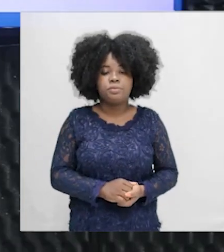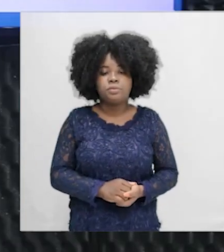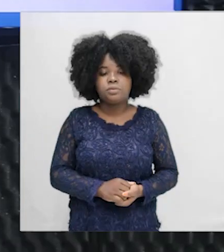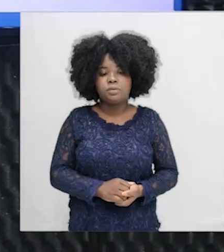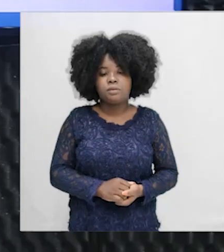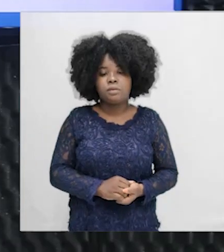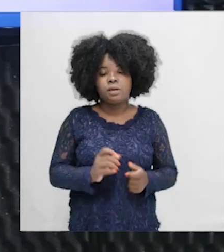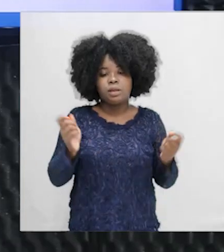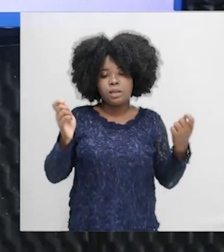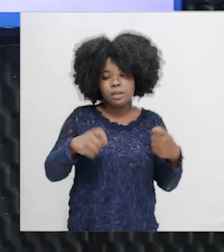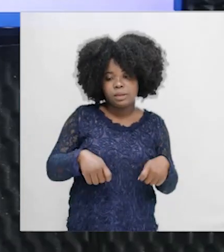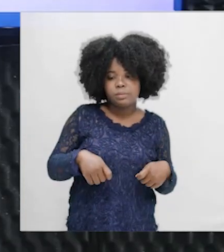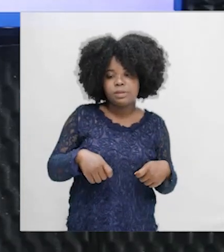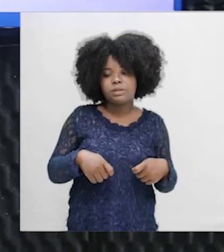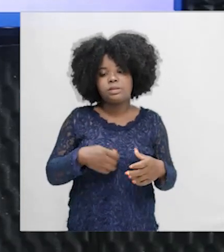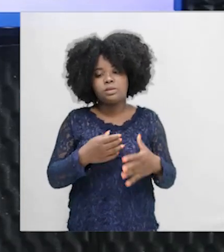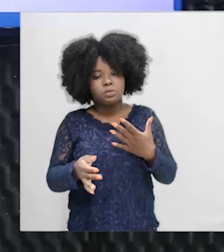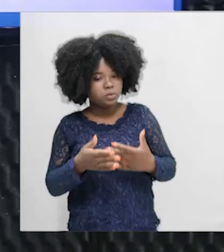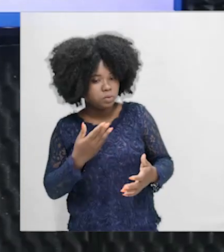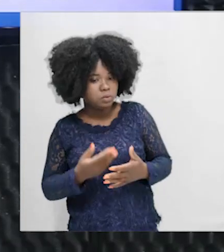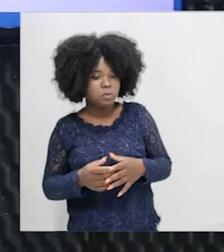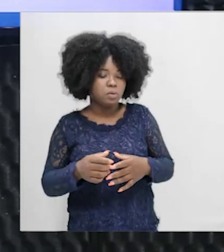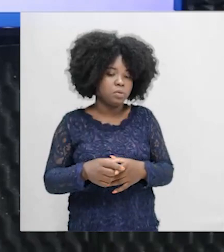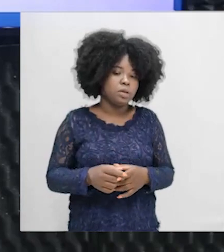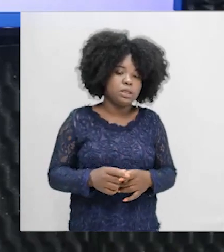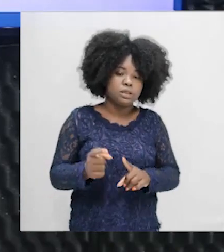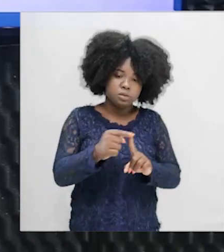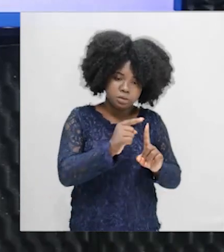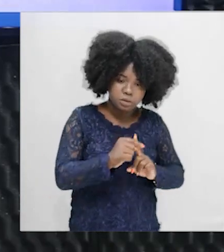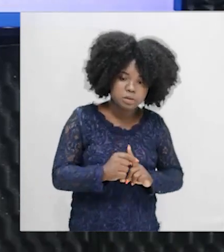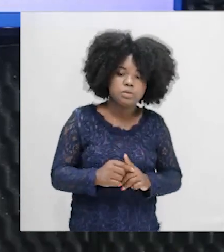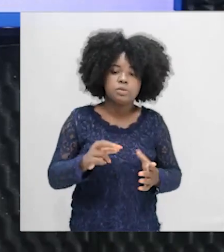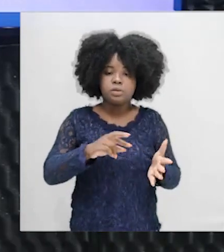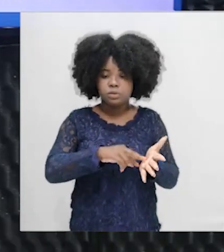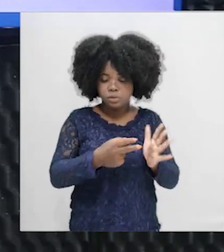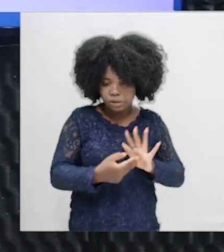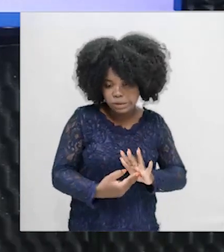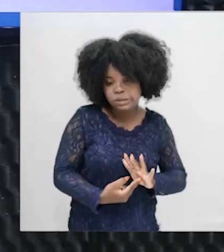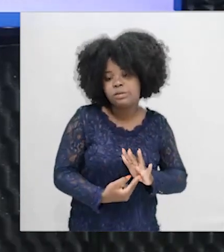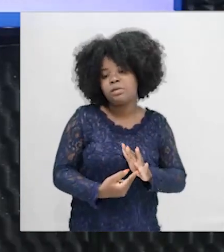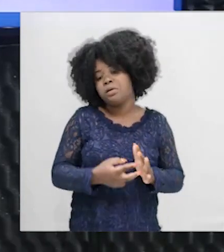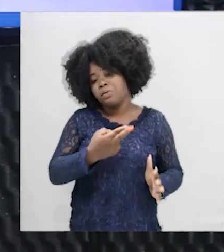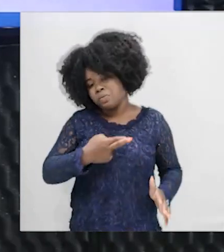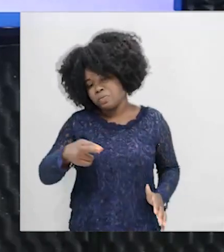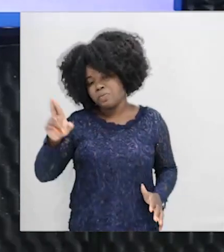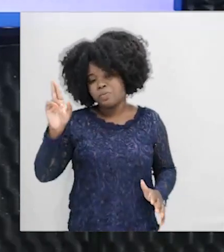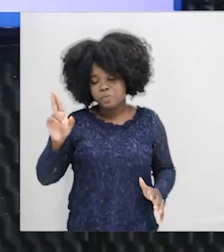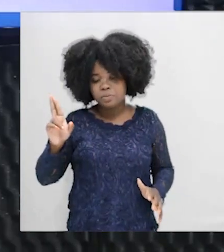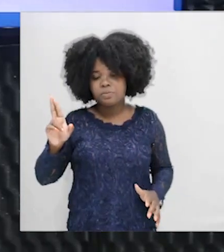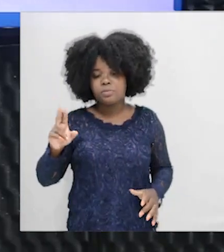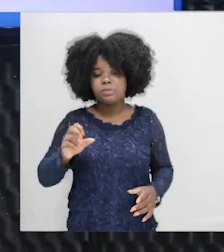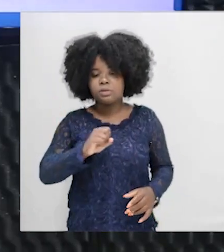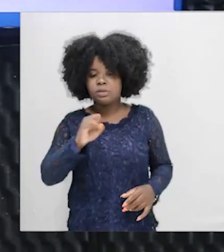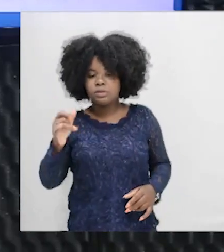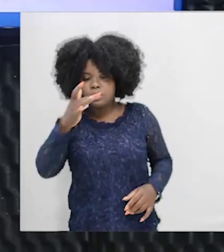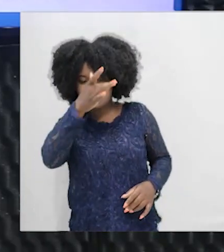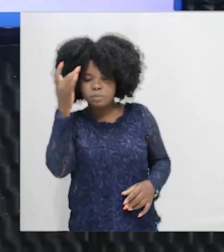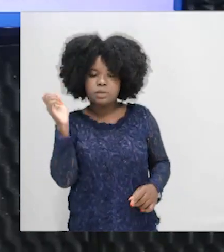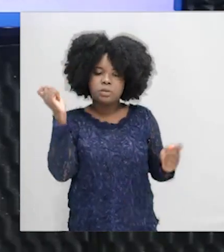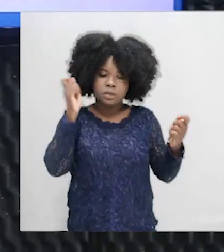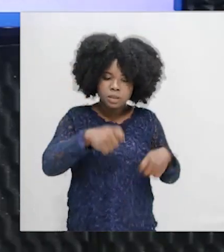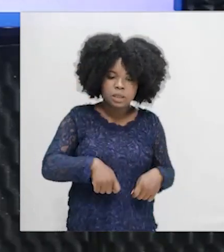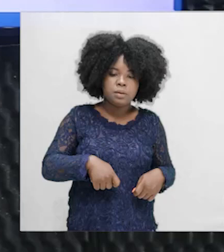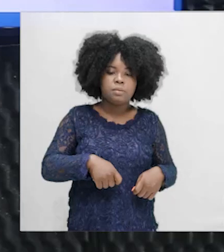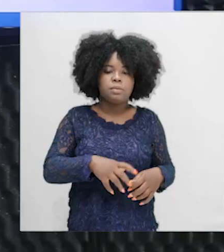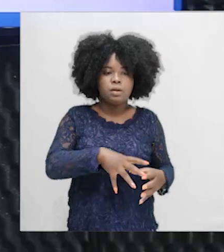pode ser prismática e ela tem uma significação muito grande no aspecto religioso. É como se a pessoa pudesse subir na torre